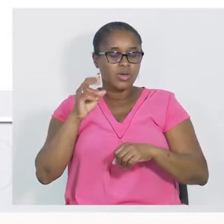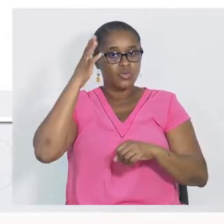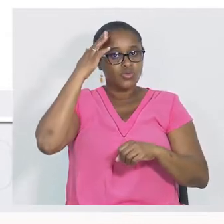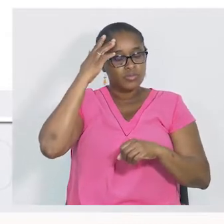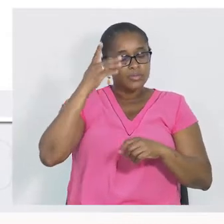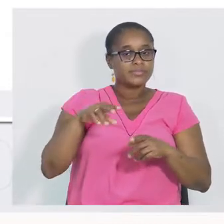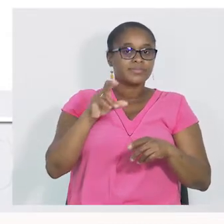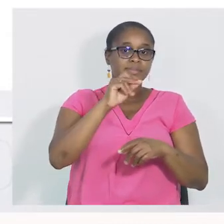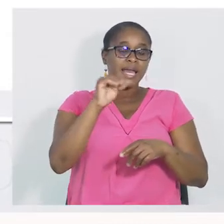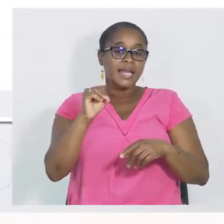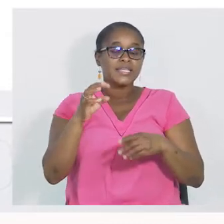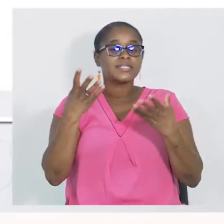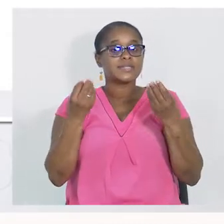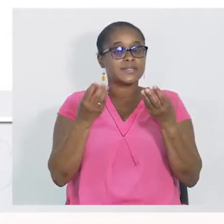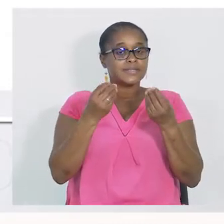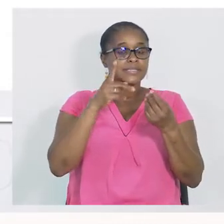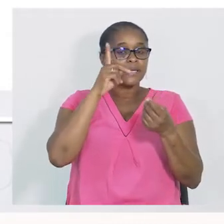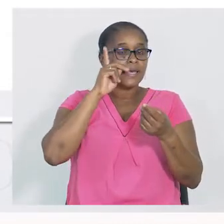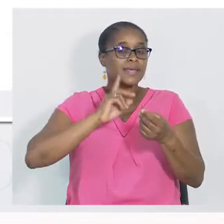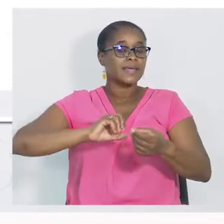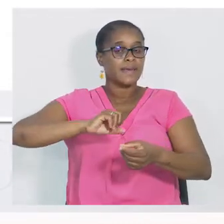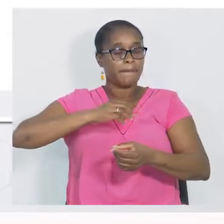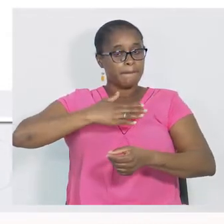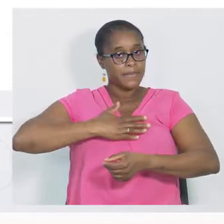nome se dá a essas palavras.